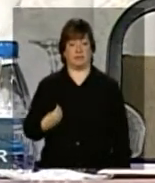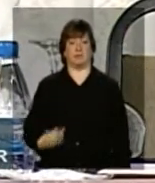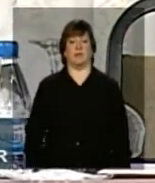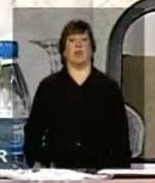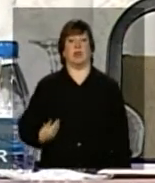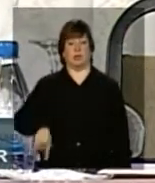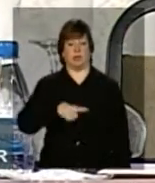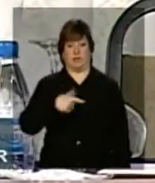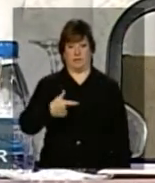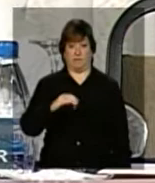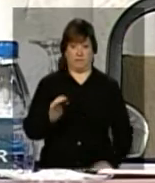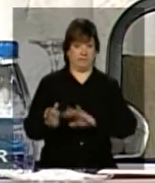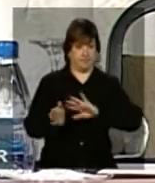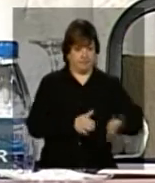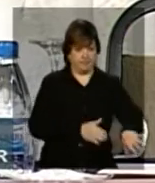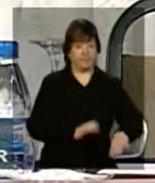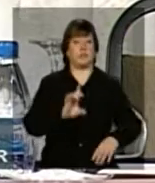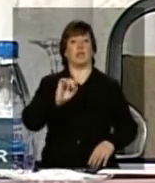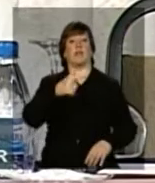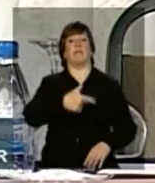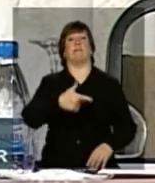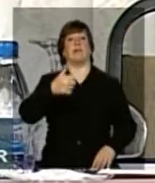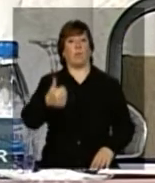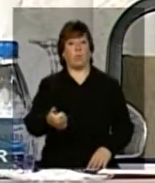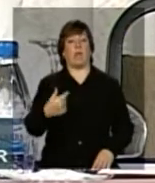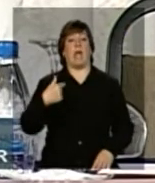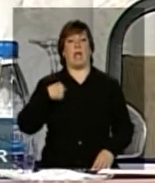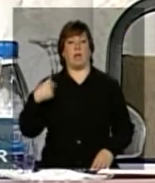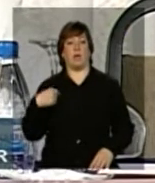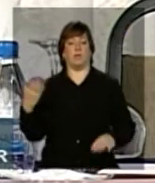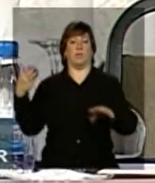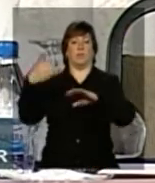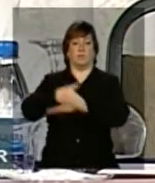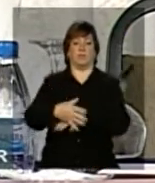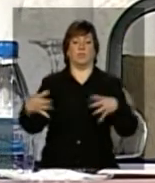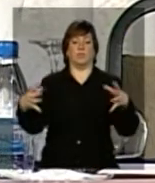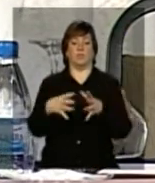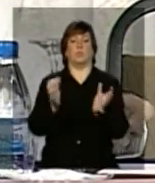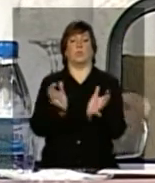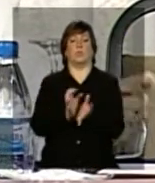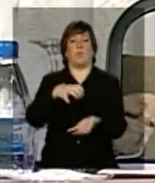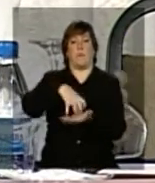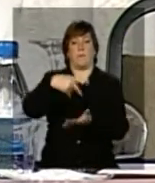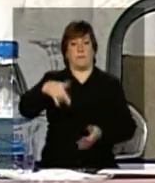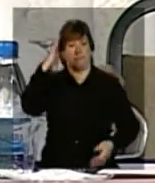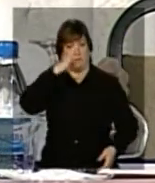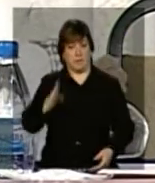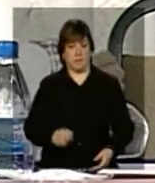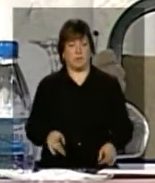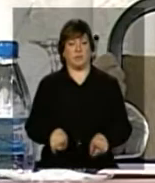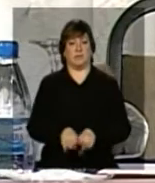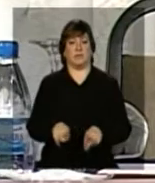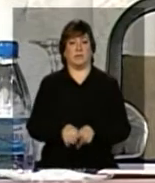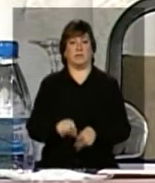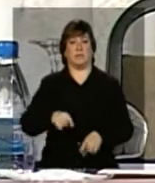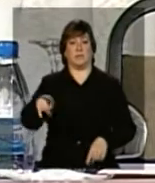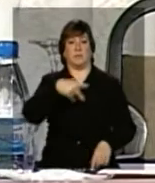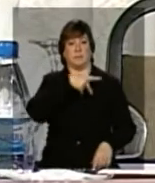Estamos no dia 20. 21, eu acompanharei a delegação brasileira, a presidenta,